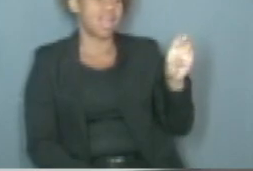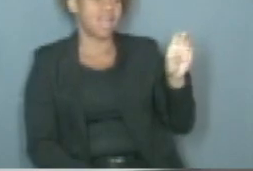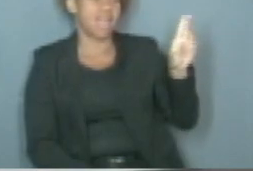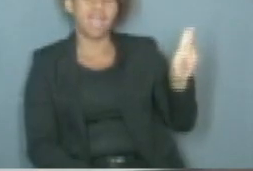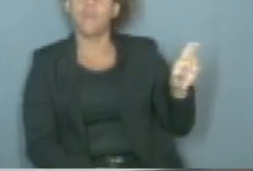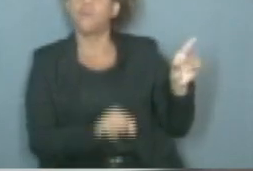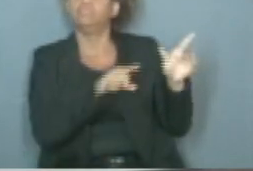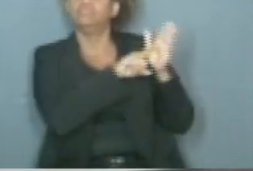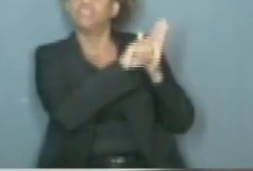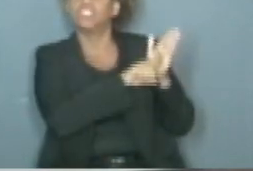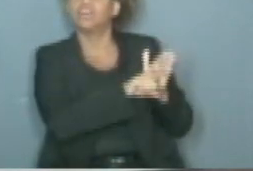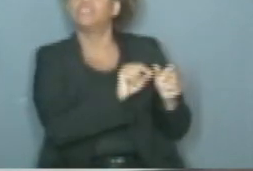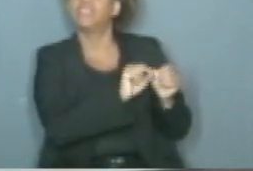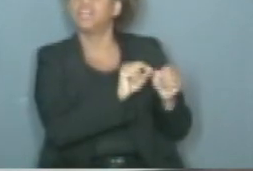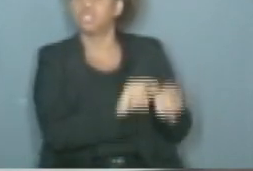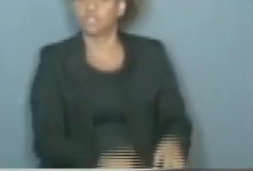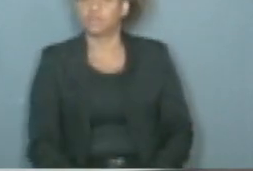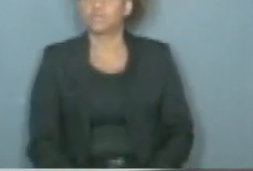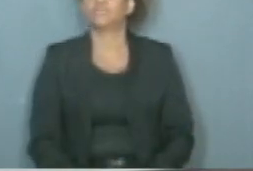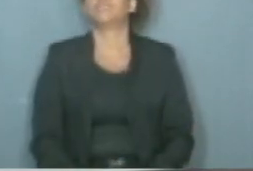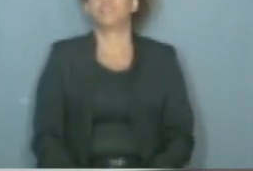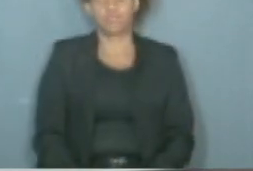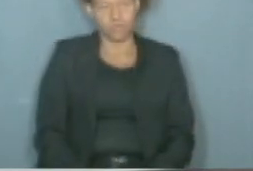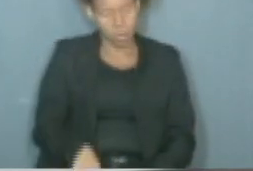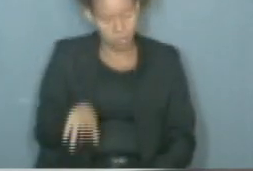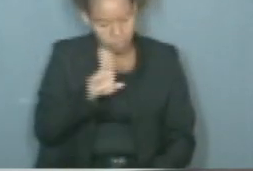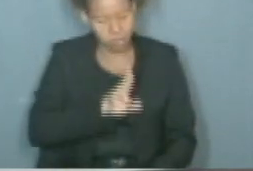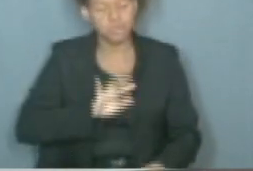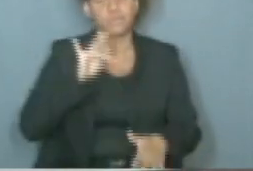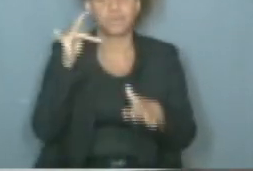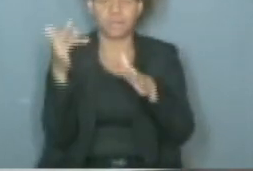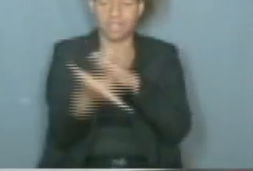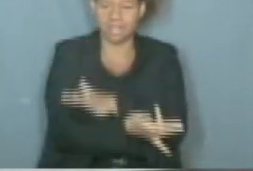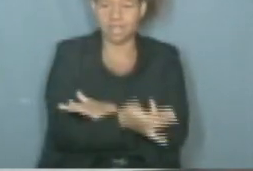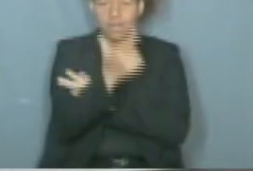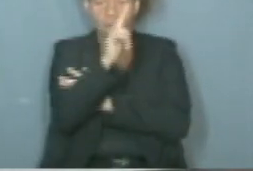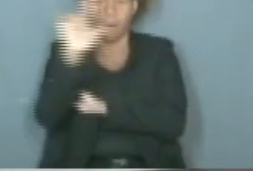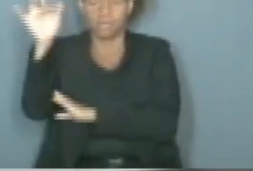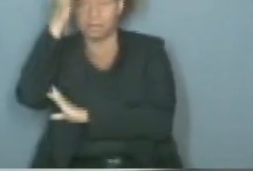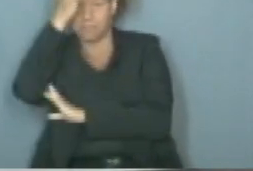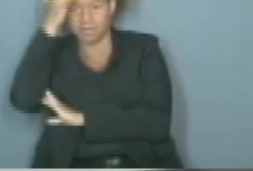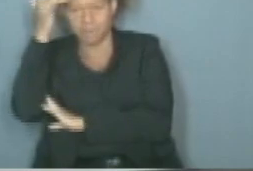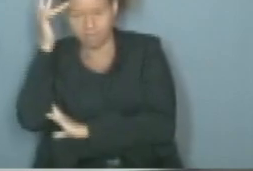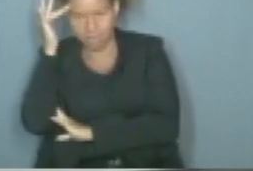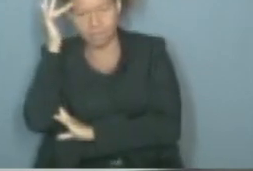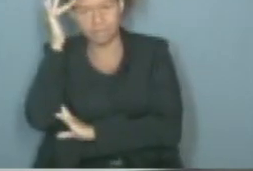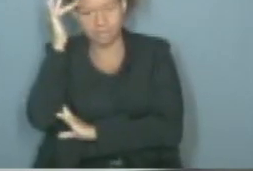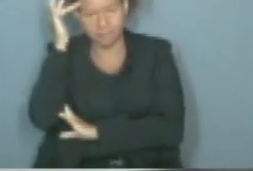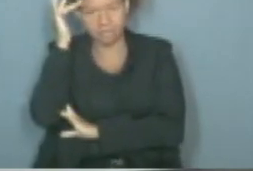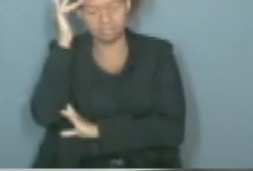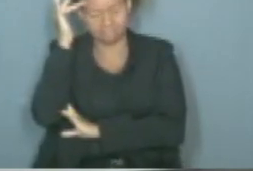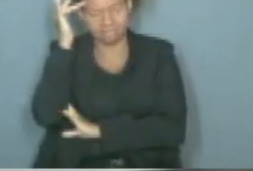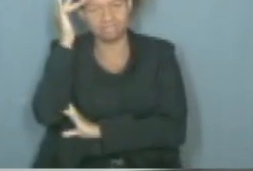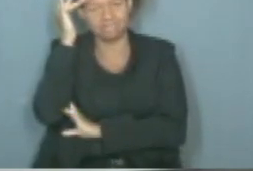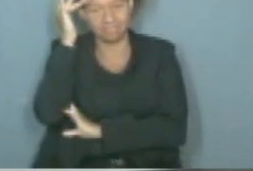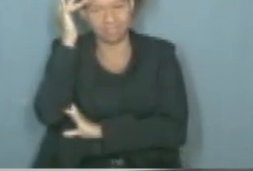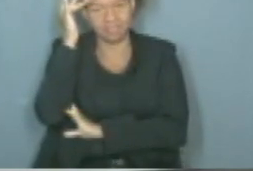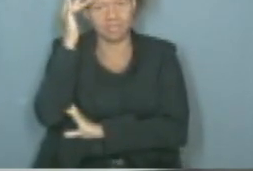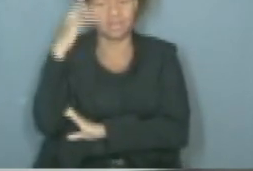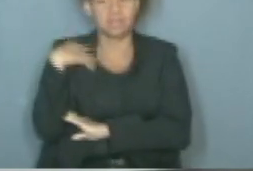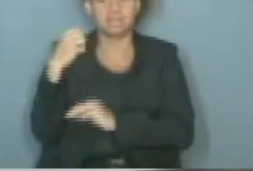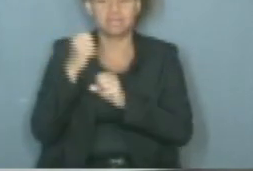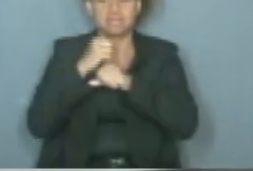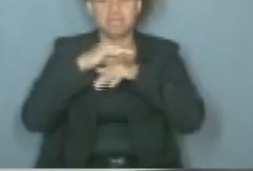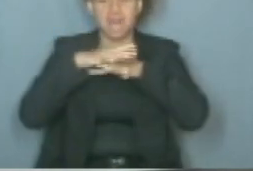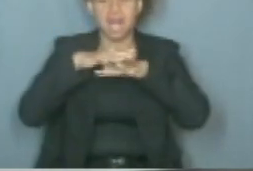investigado fez? Utilizou as redes sociais por meio de terceiros, através de uma prévia